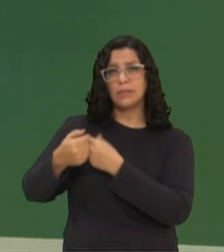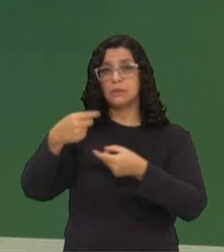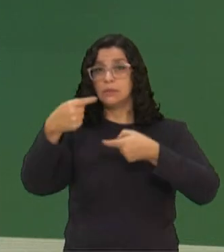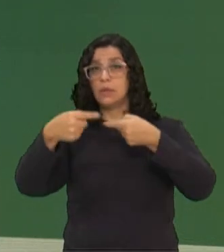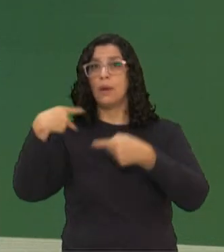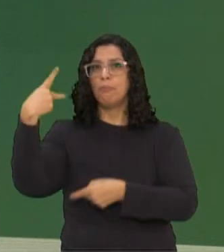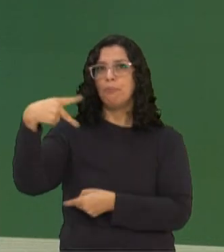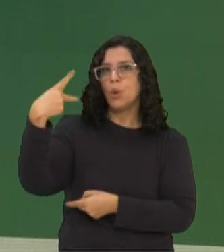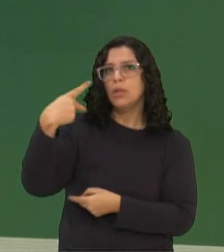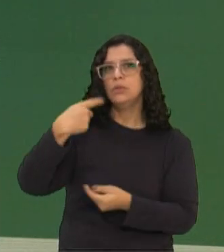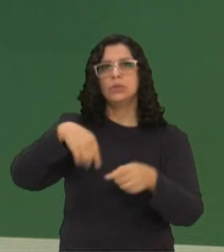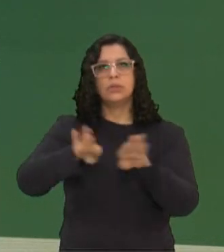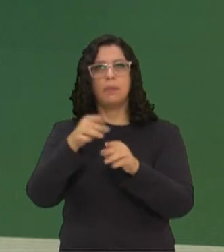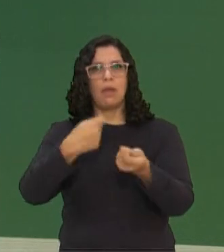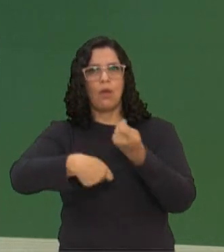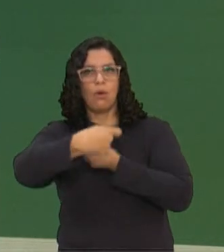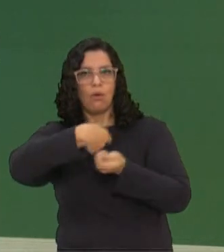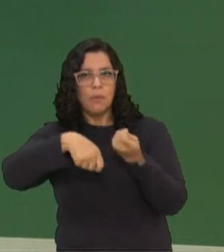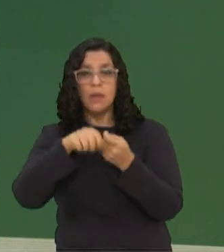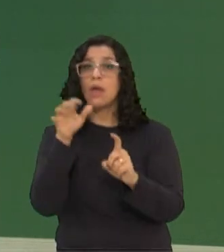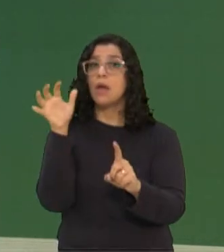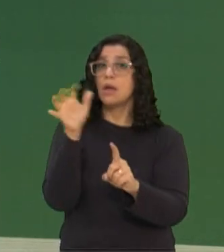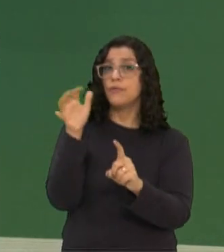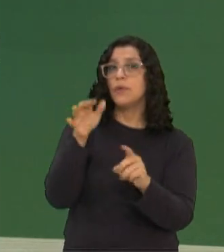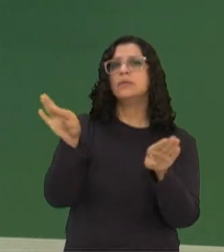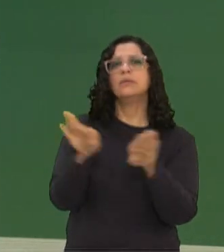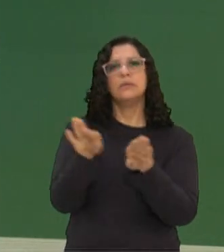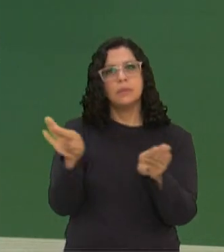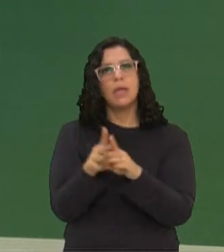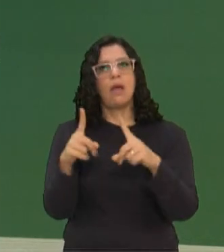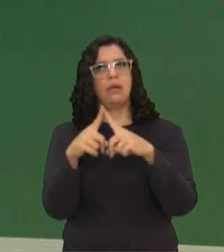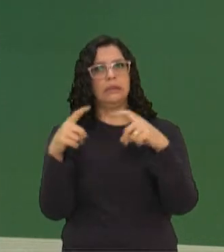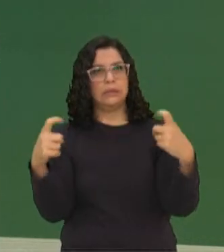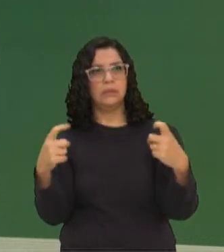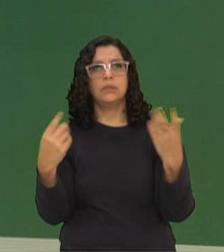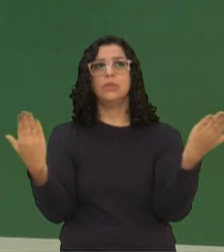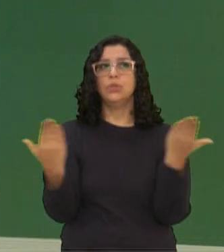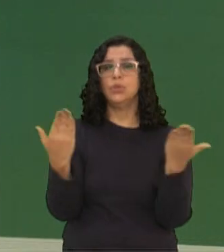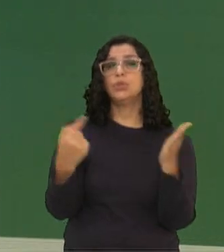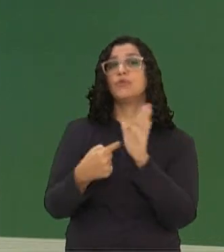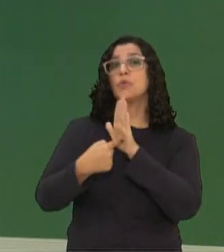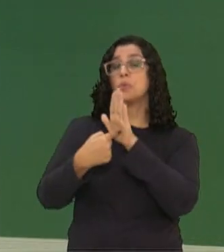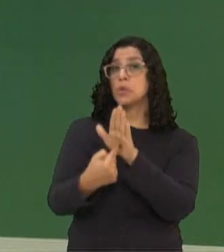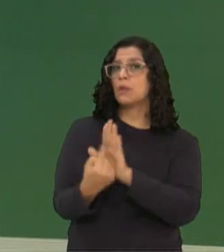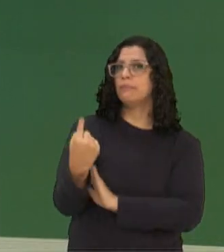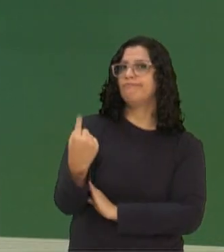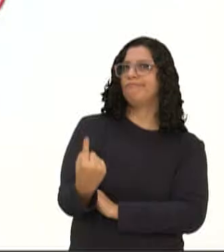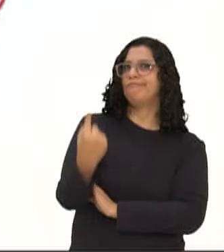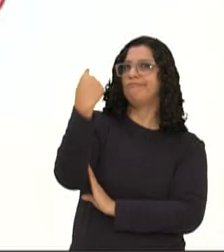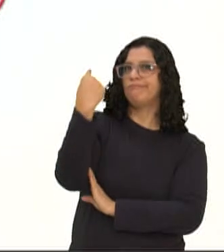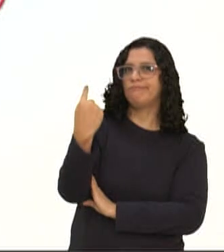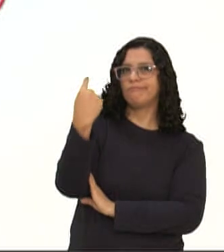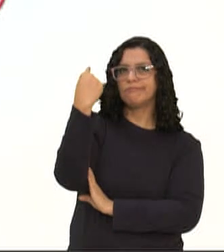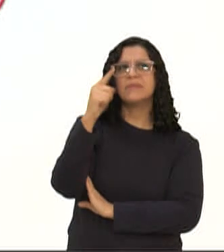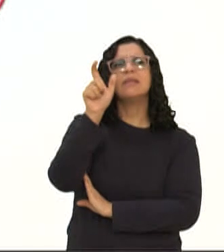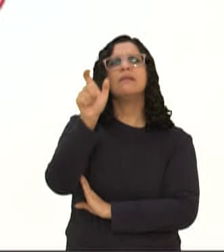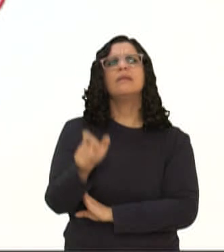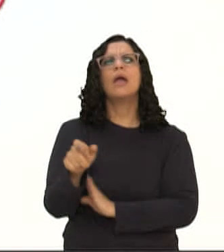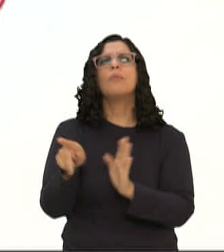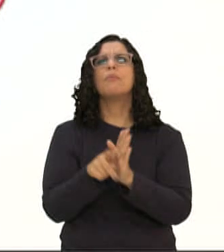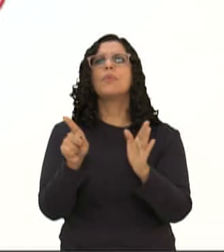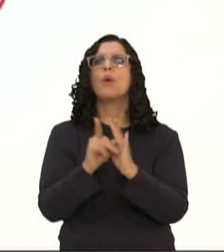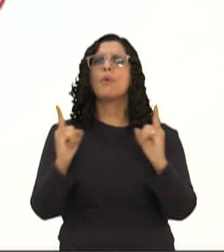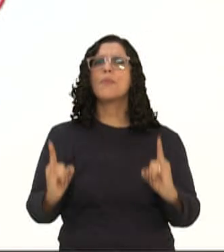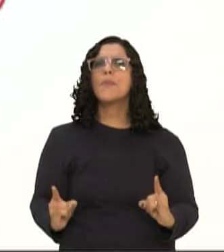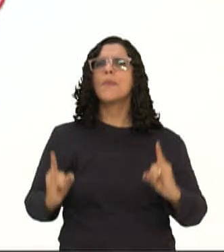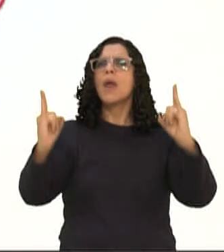política e a economia. Ele também vai influenciar a ciência. E eu trago para vocês o primeiro grande exemplo disso aqui, que é esse